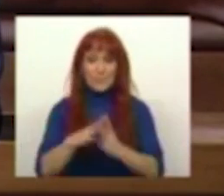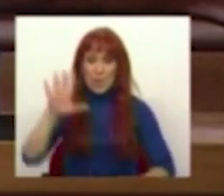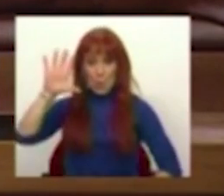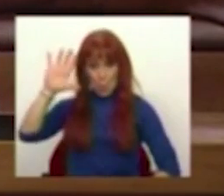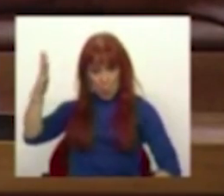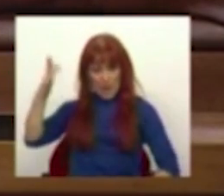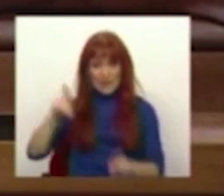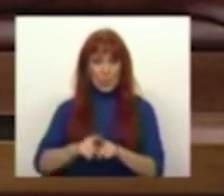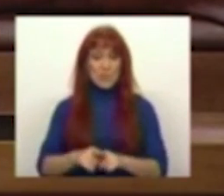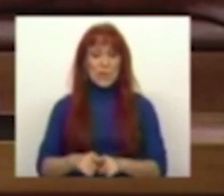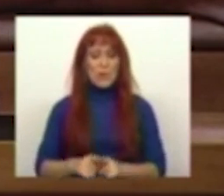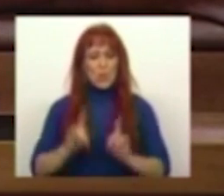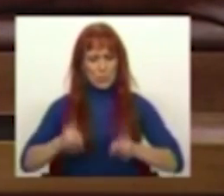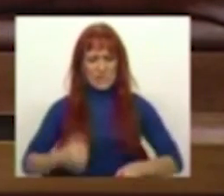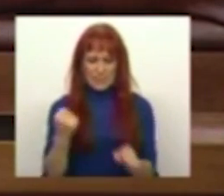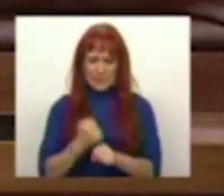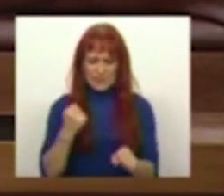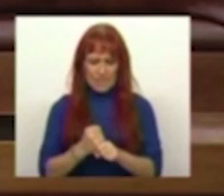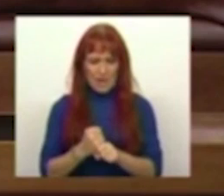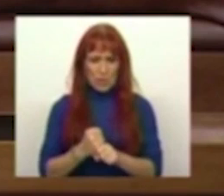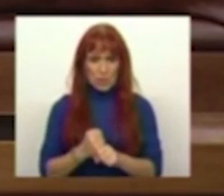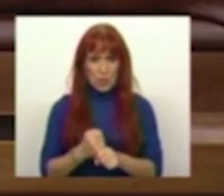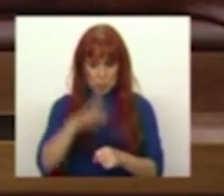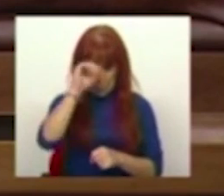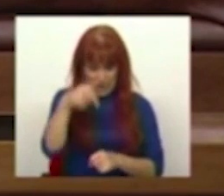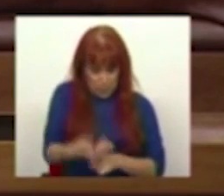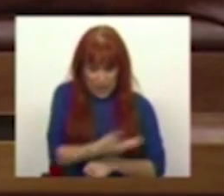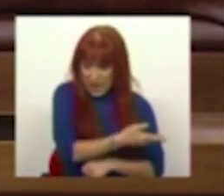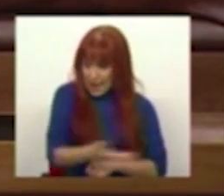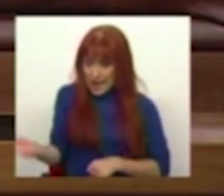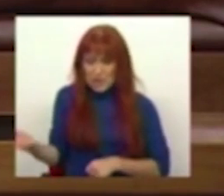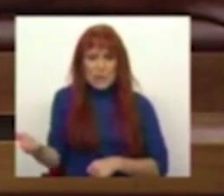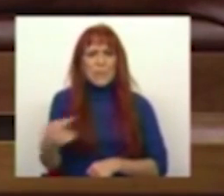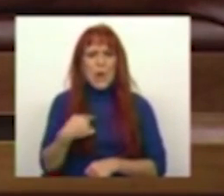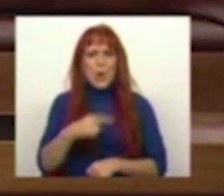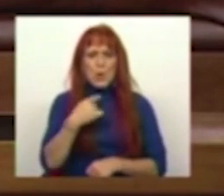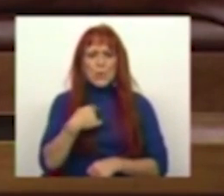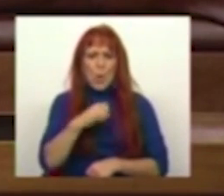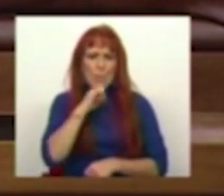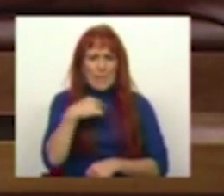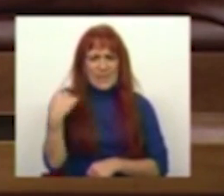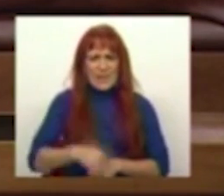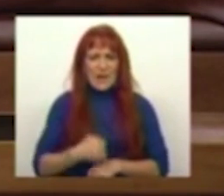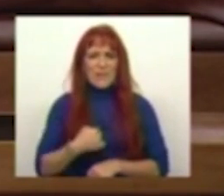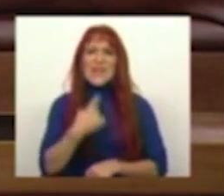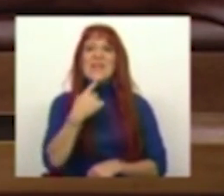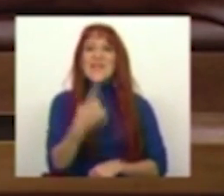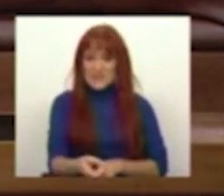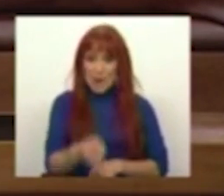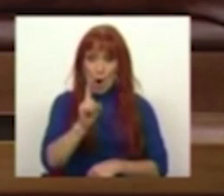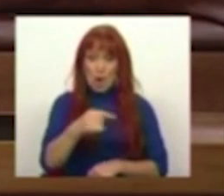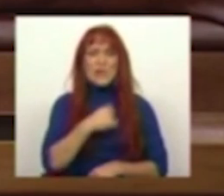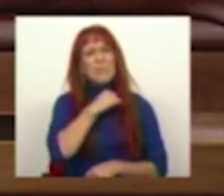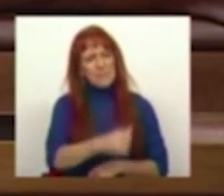quando da tomada de posse do atual Governo, tive a ocasião de afirmar,